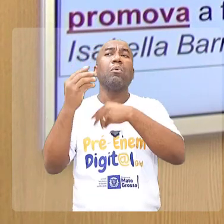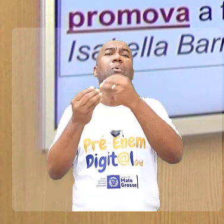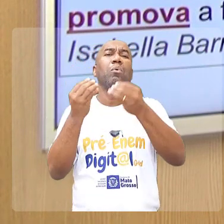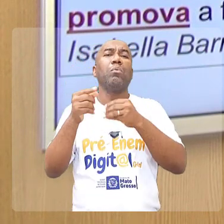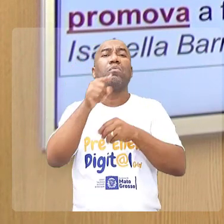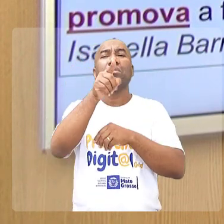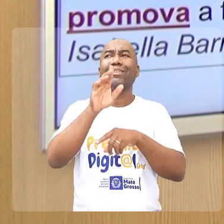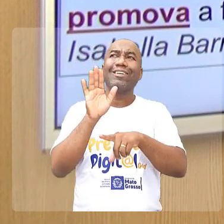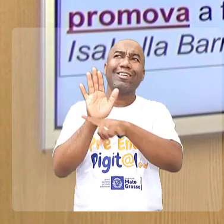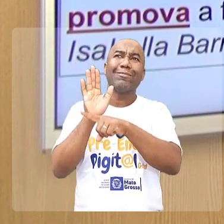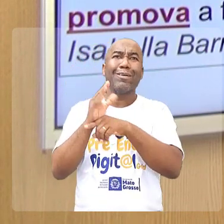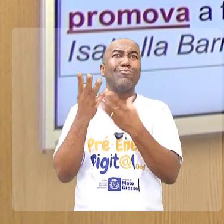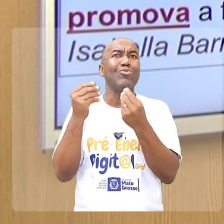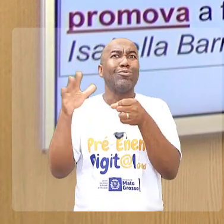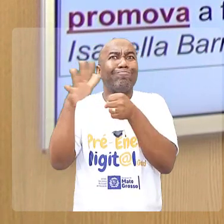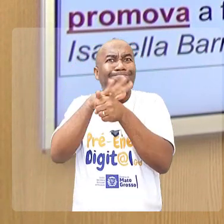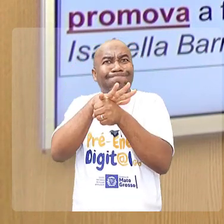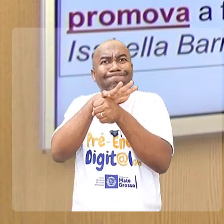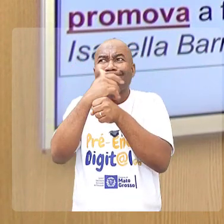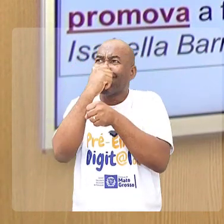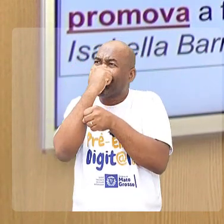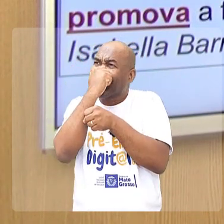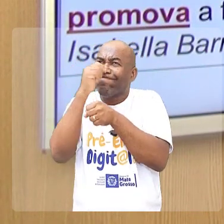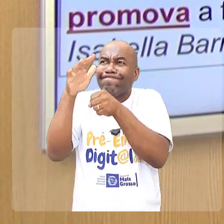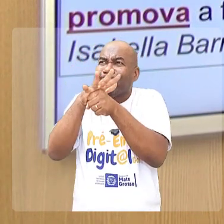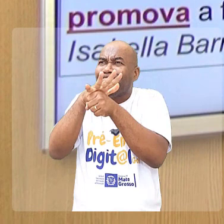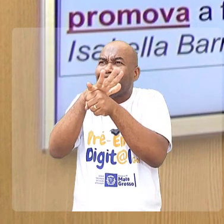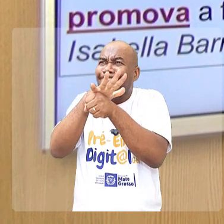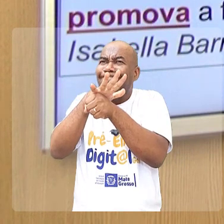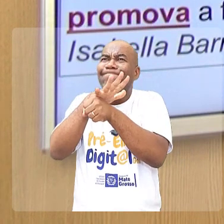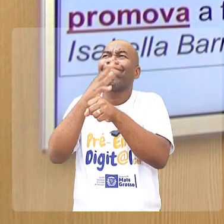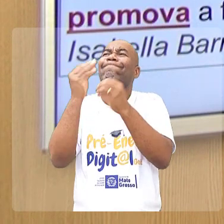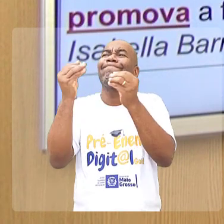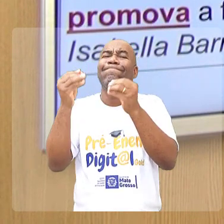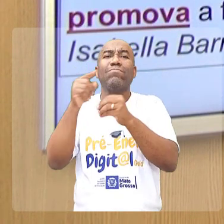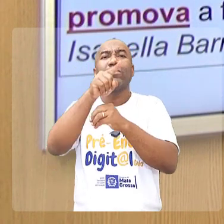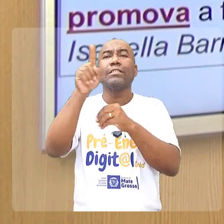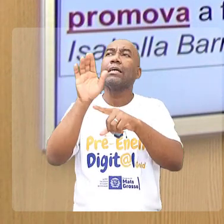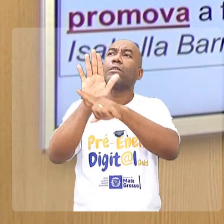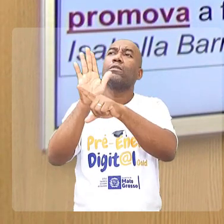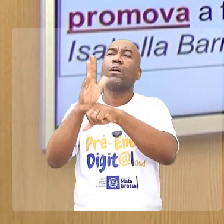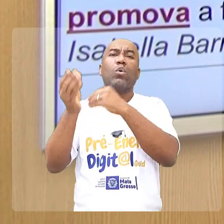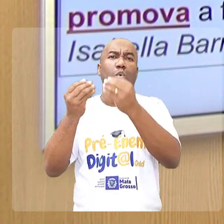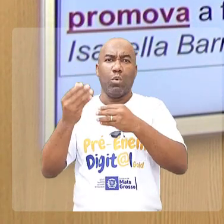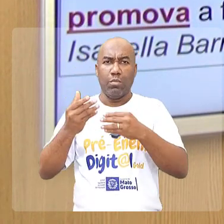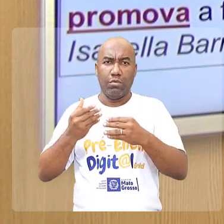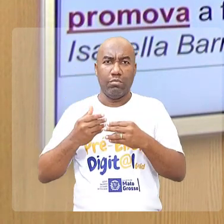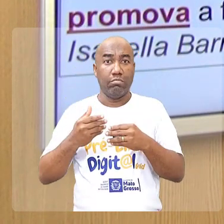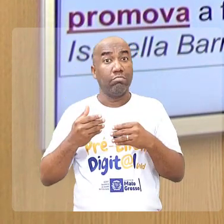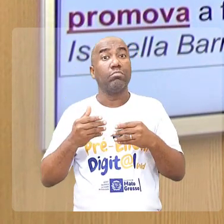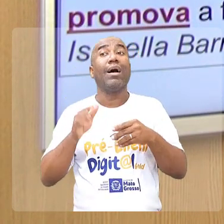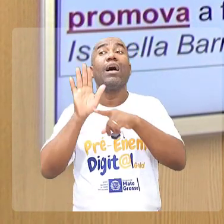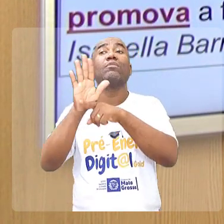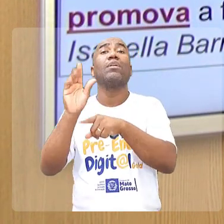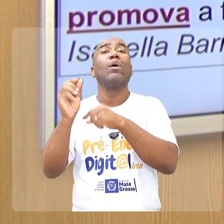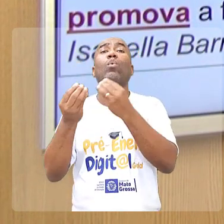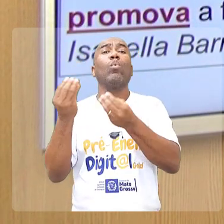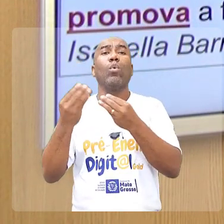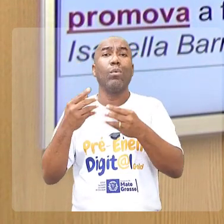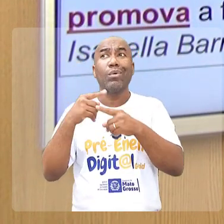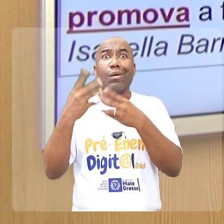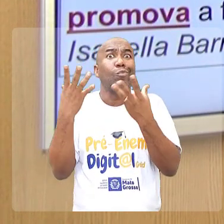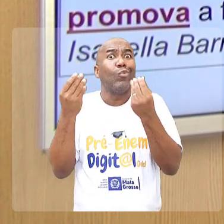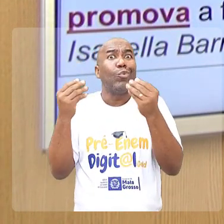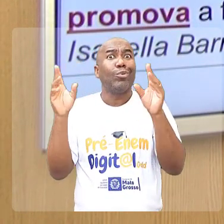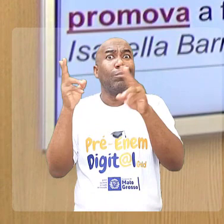algo? Pensa, ah, eu quero que eles mudem. Quem? Como assim? Como que vai mudar? Eu preciso